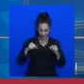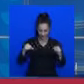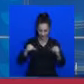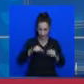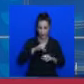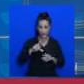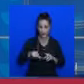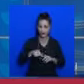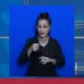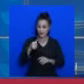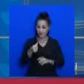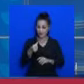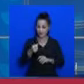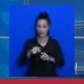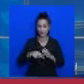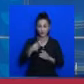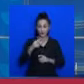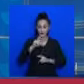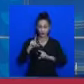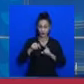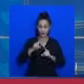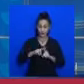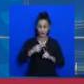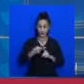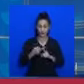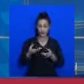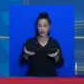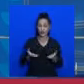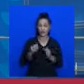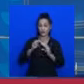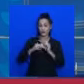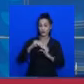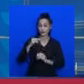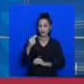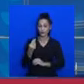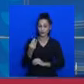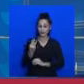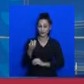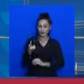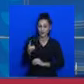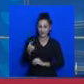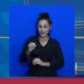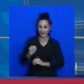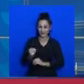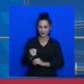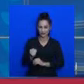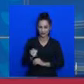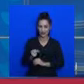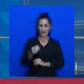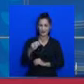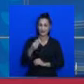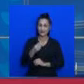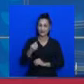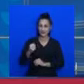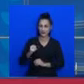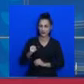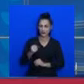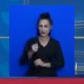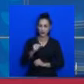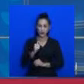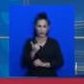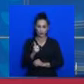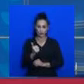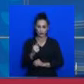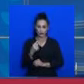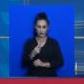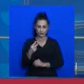os 6 números sorteados do segundo sorteio da dupla cena, concurso 2368. 38,